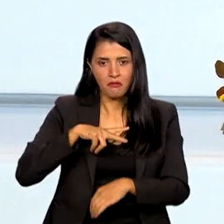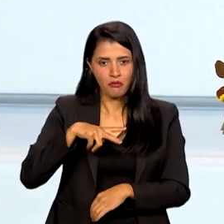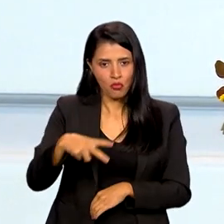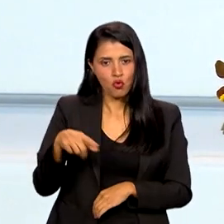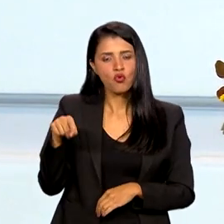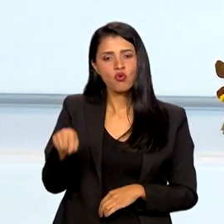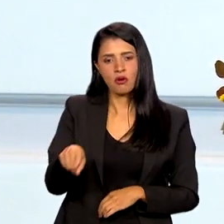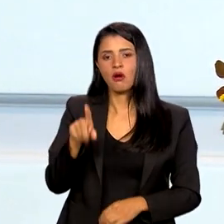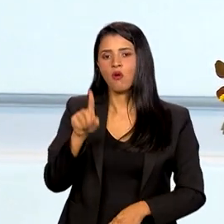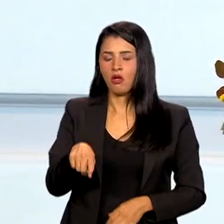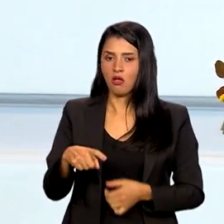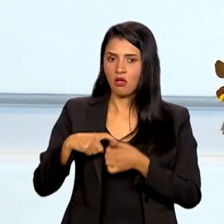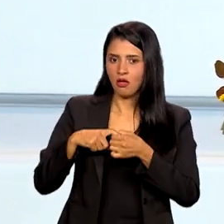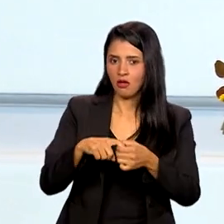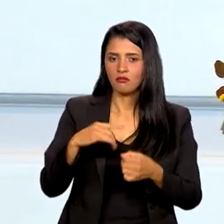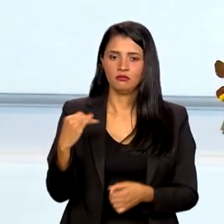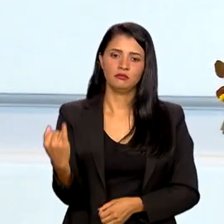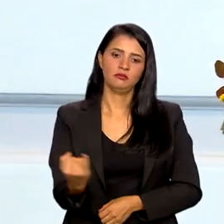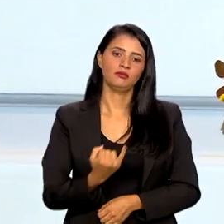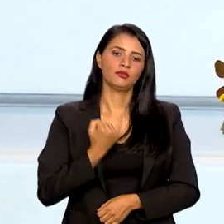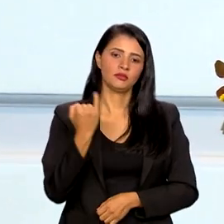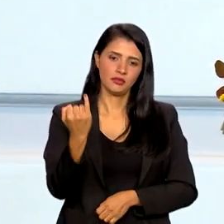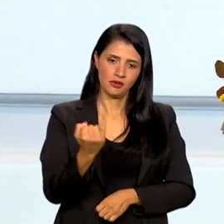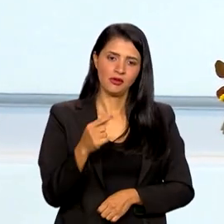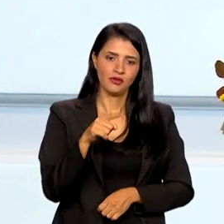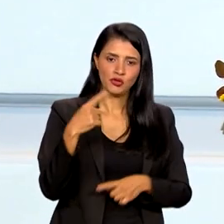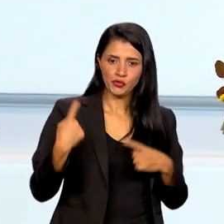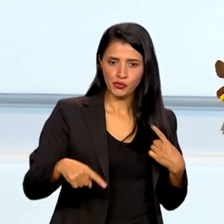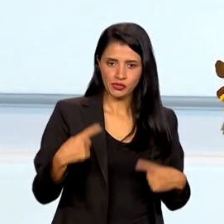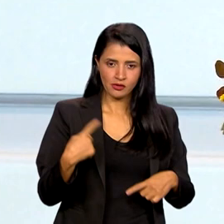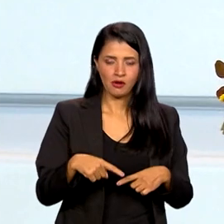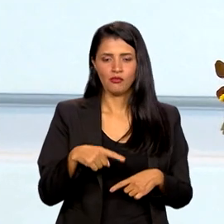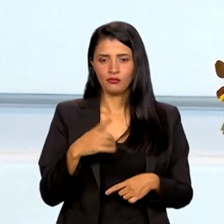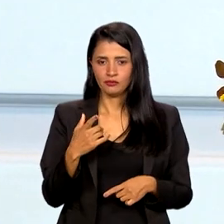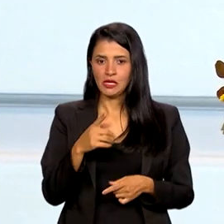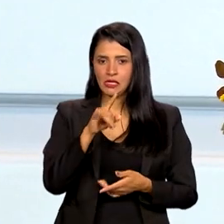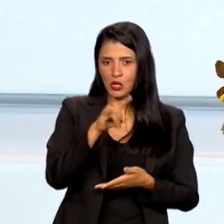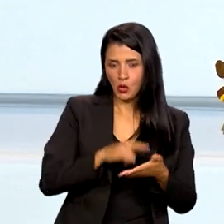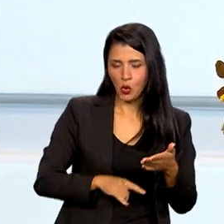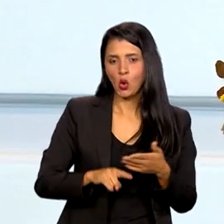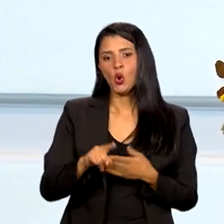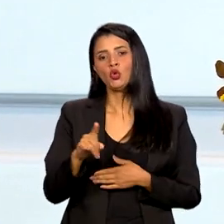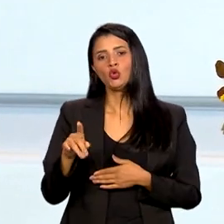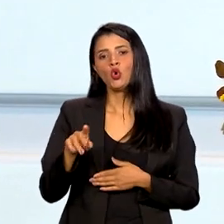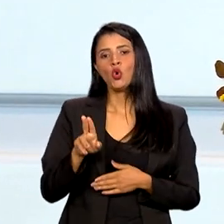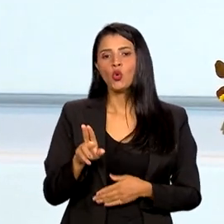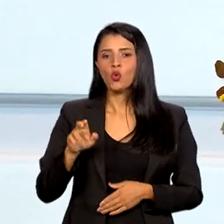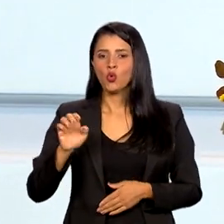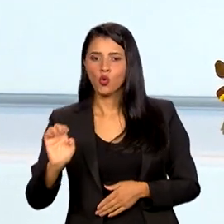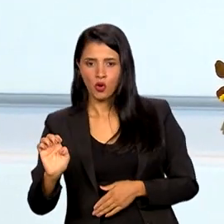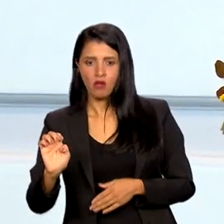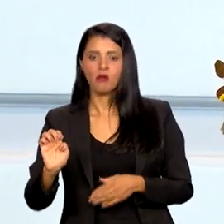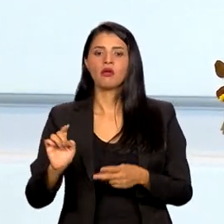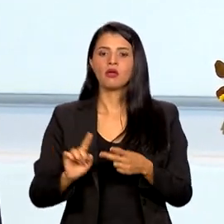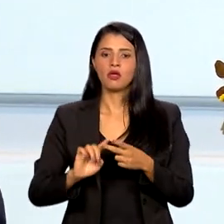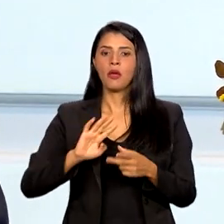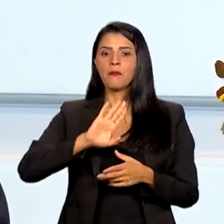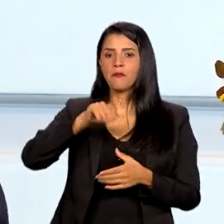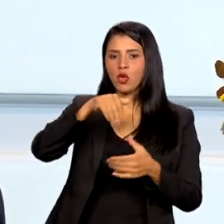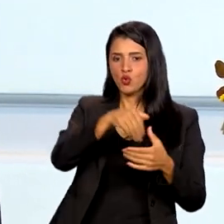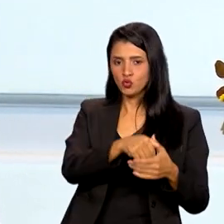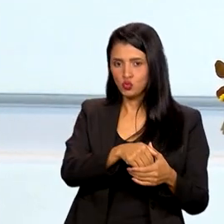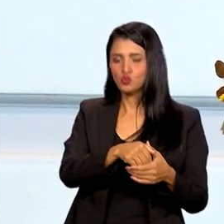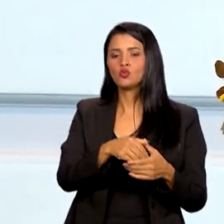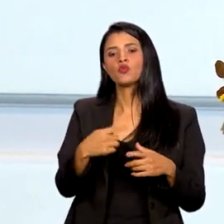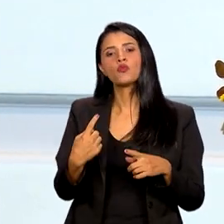Portugal é um aliado importante na discussão em torno do acordo União Europeia-Mercosul, porque o Brasil pode